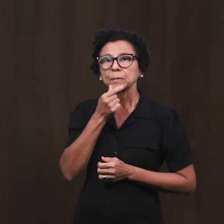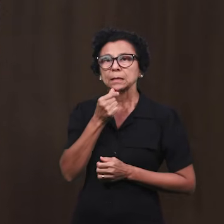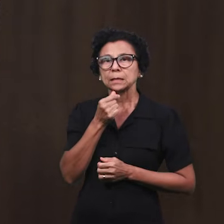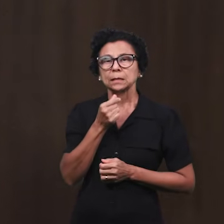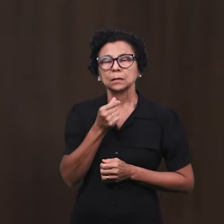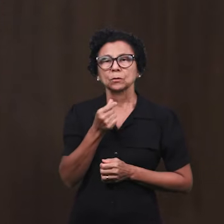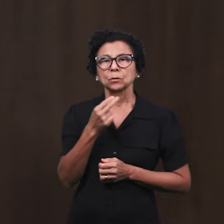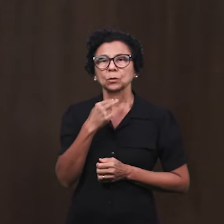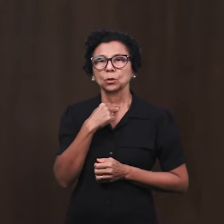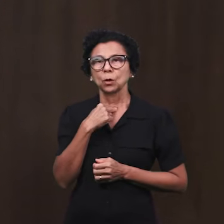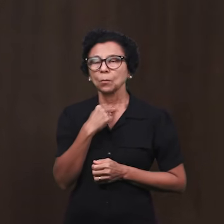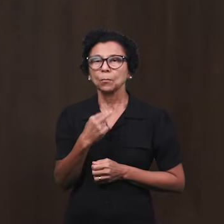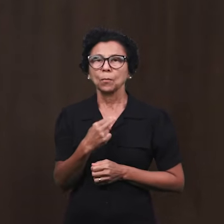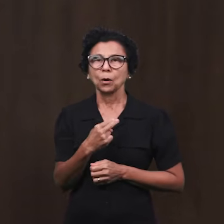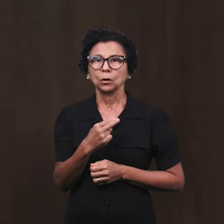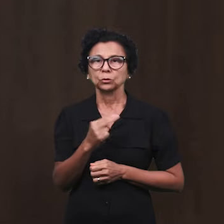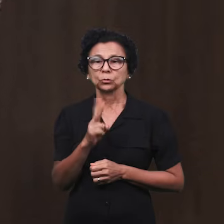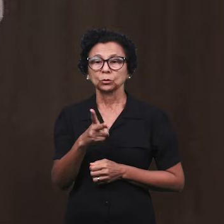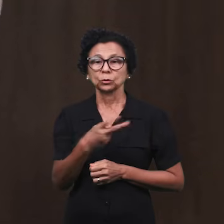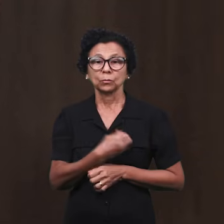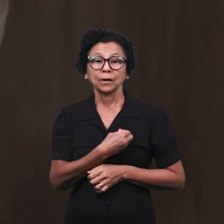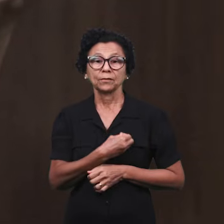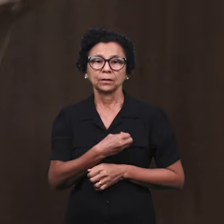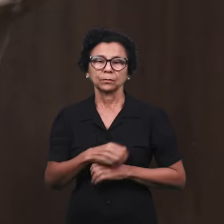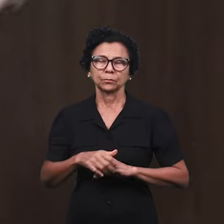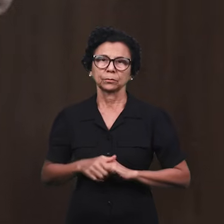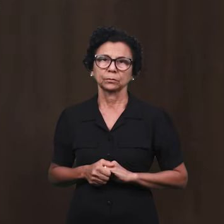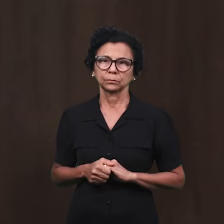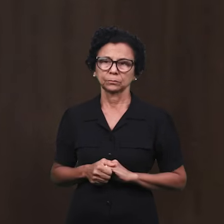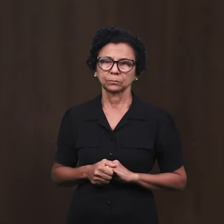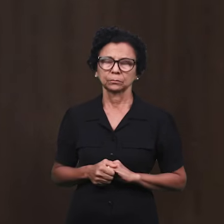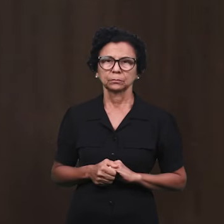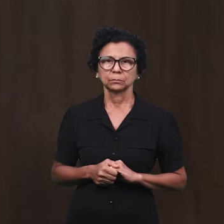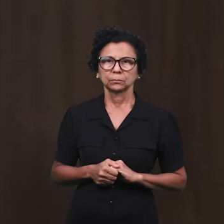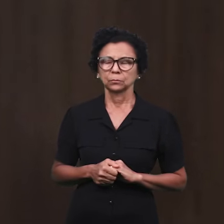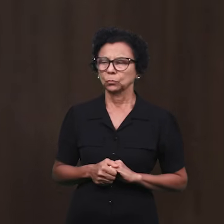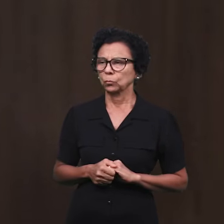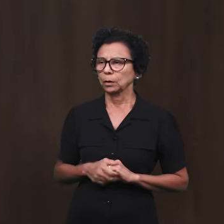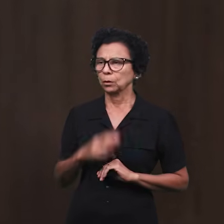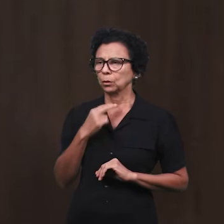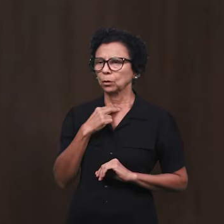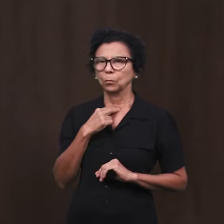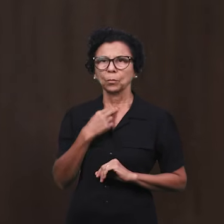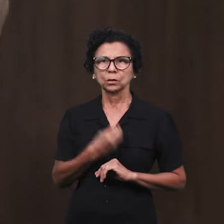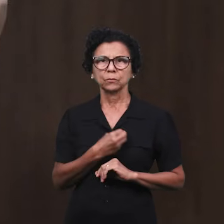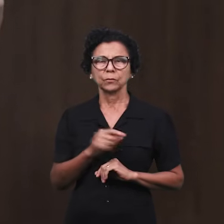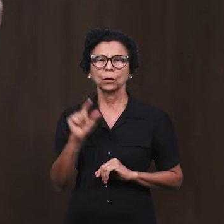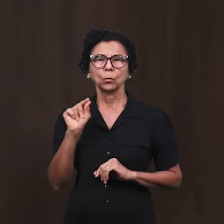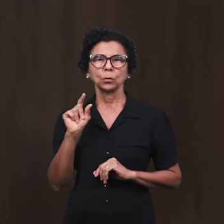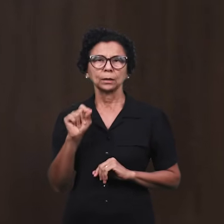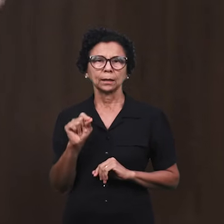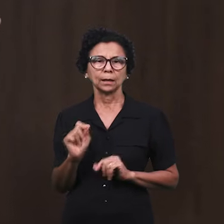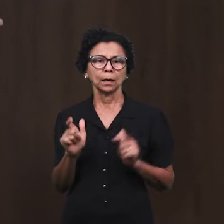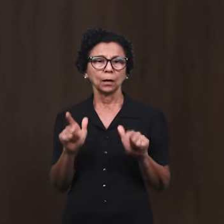não pode viver. Mas não pode viver o quê? Não pode viver aonde? Não pode viver por quê? Na comunidade